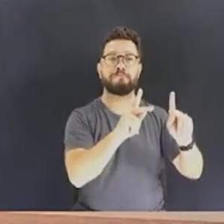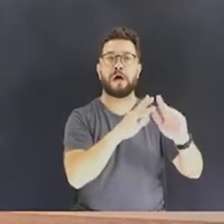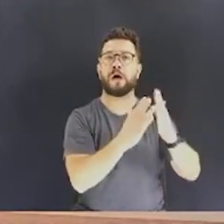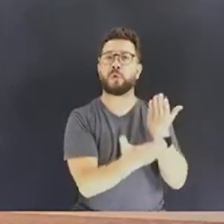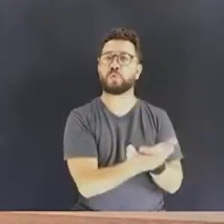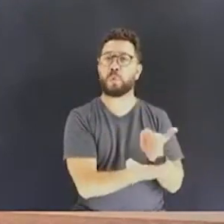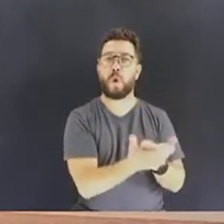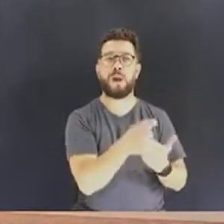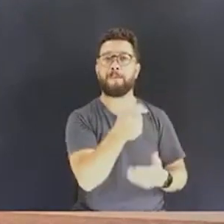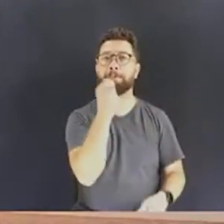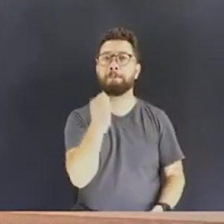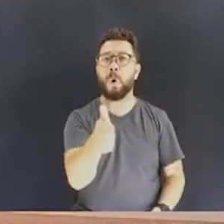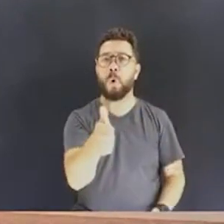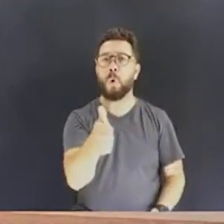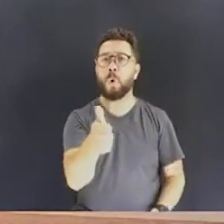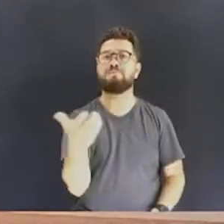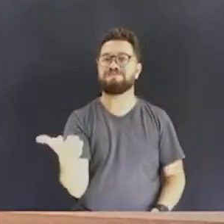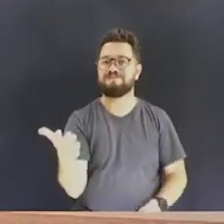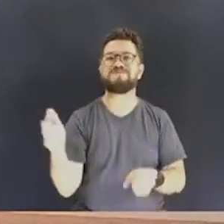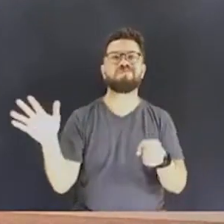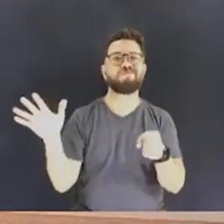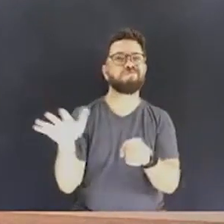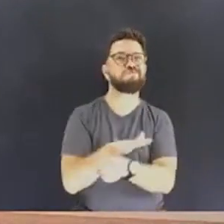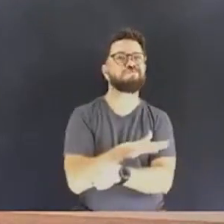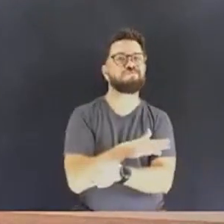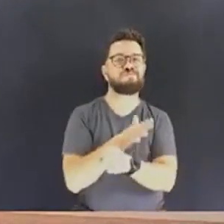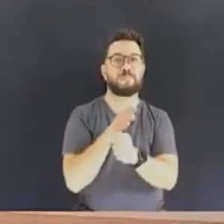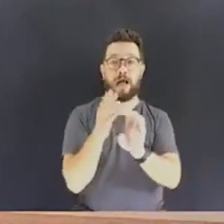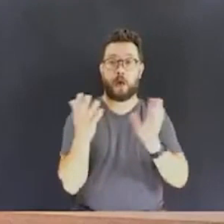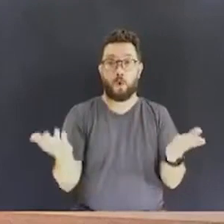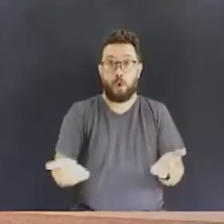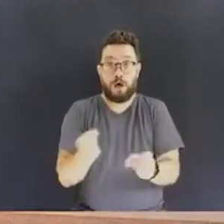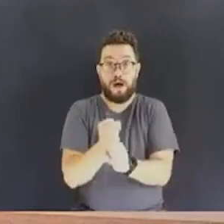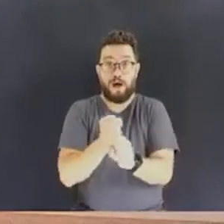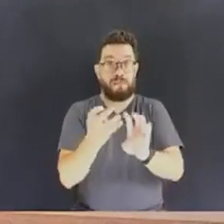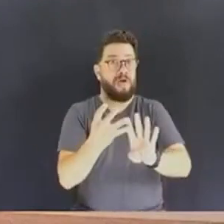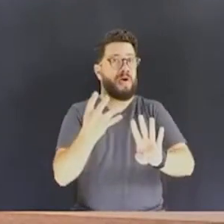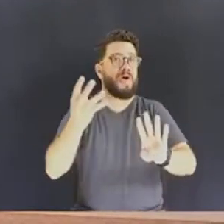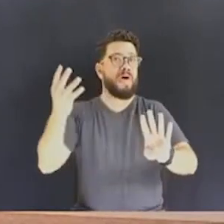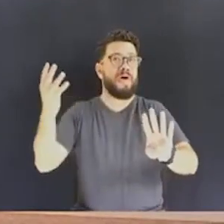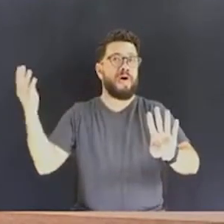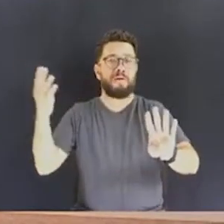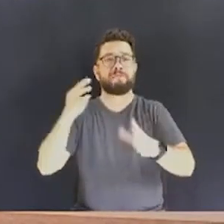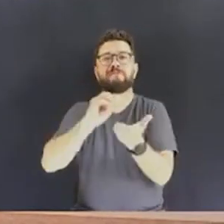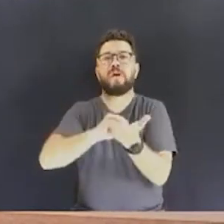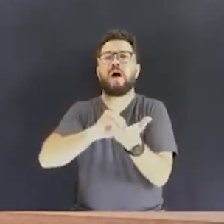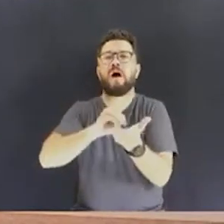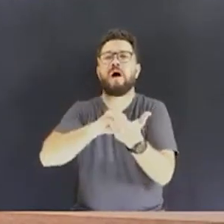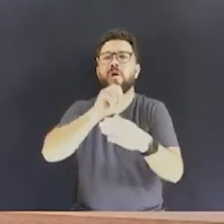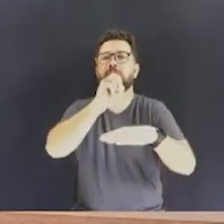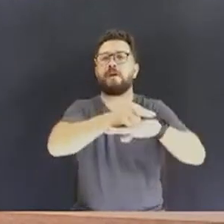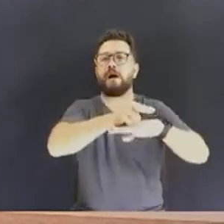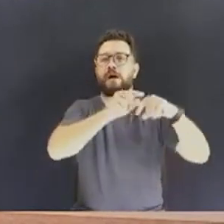no município, já que tivemos nesse início de ano, né, muitas demandas por falta de vaga nas unidades educacionais do município,